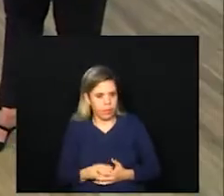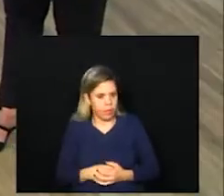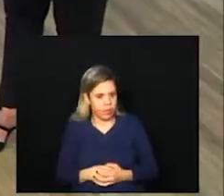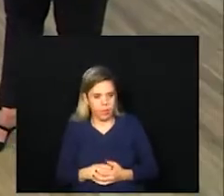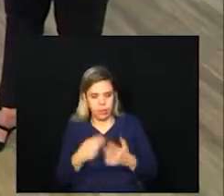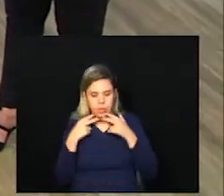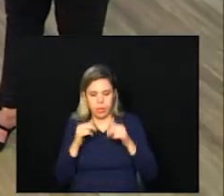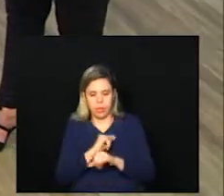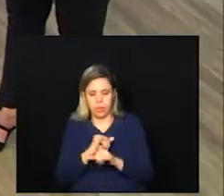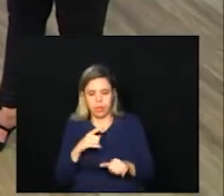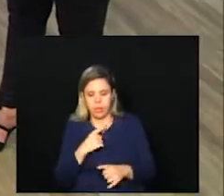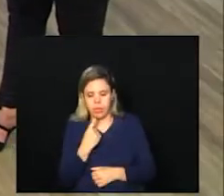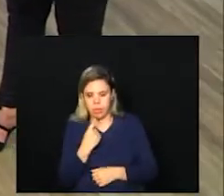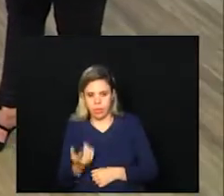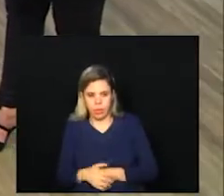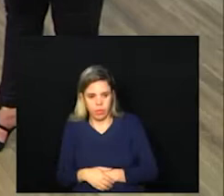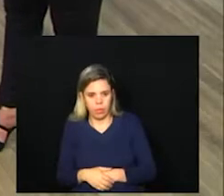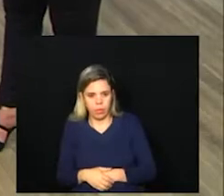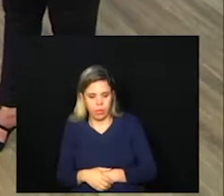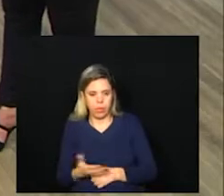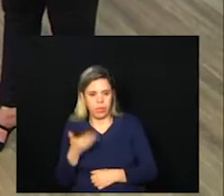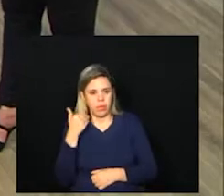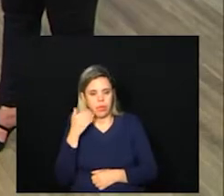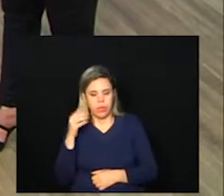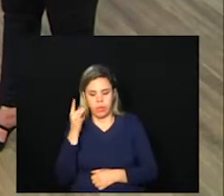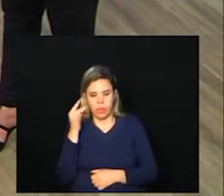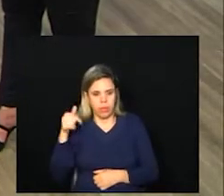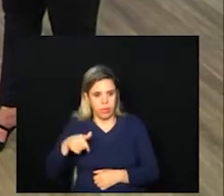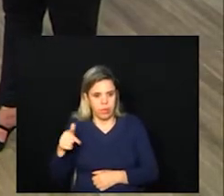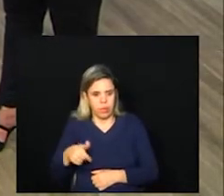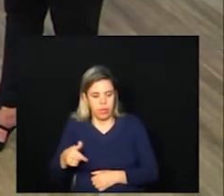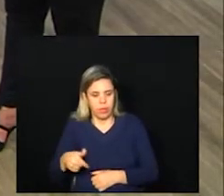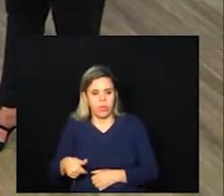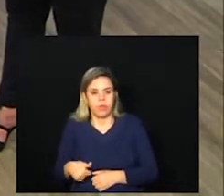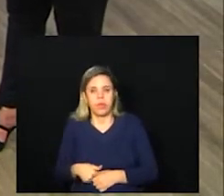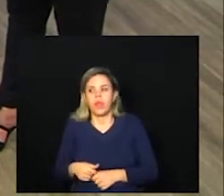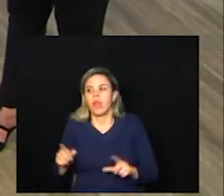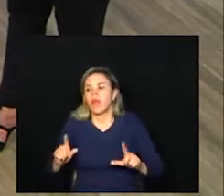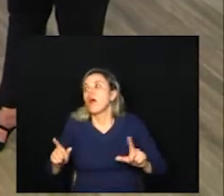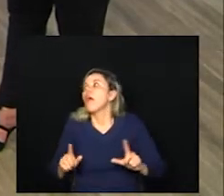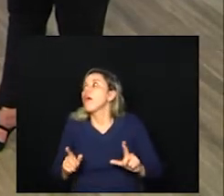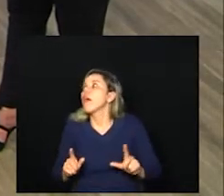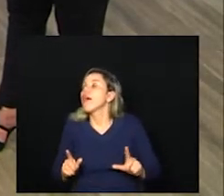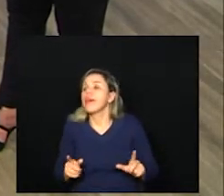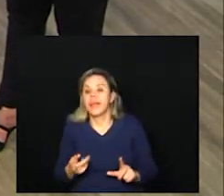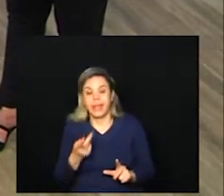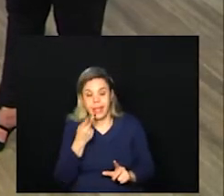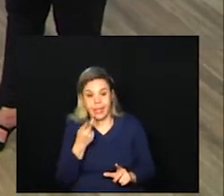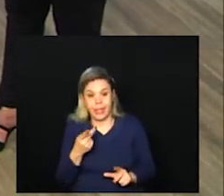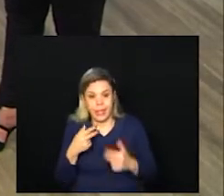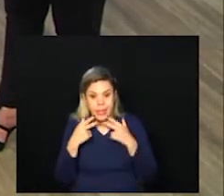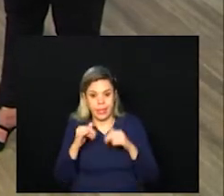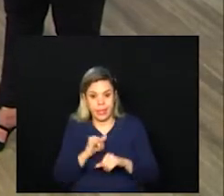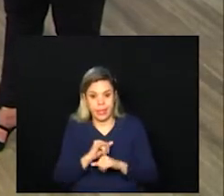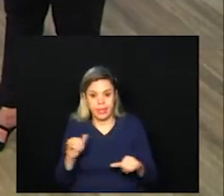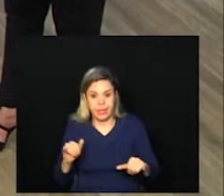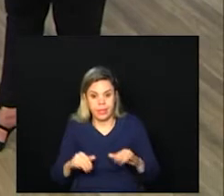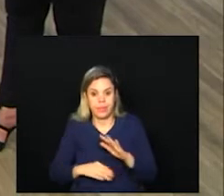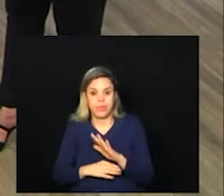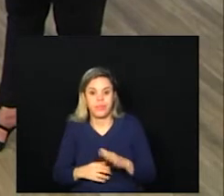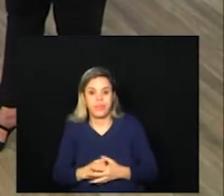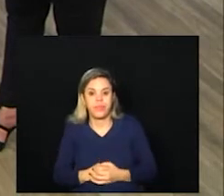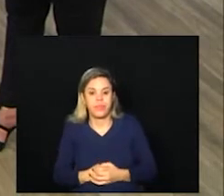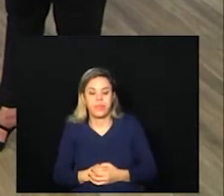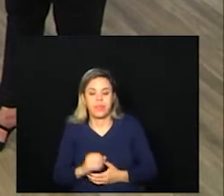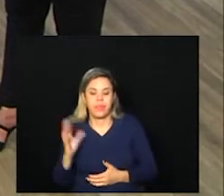pelas notícias da metrópole de Campinas. Quero aproveitar a sua presença aqui nos nossos estúdios para nós falarmos das notícias do Legislativo,